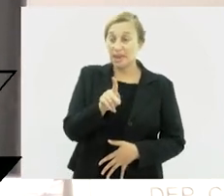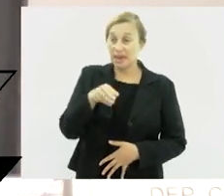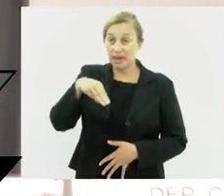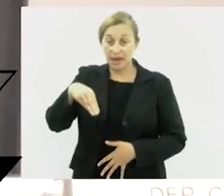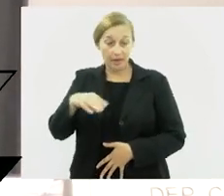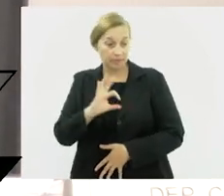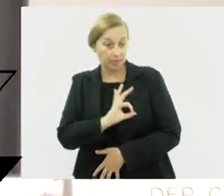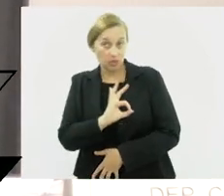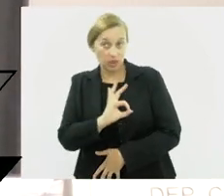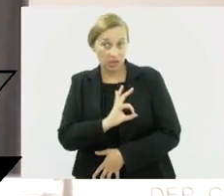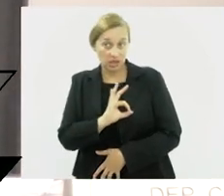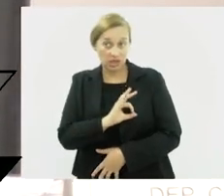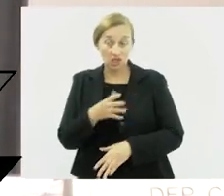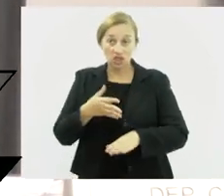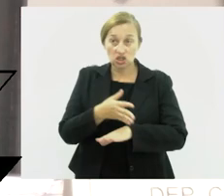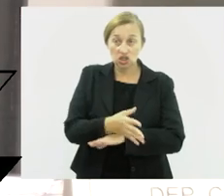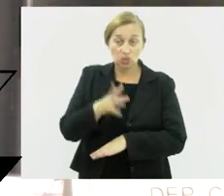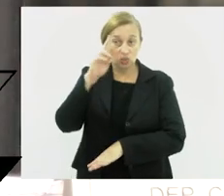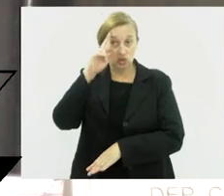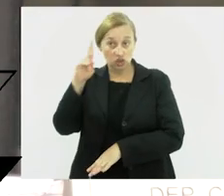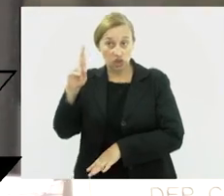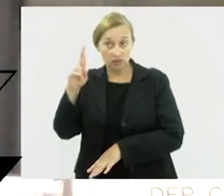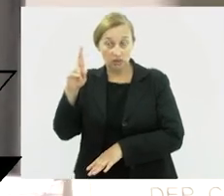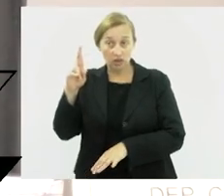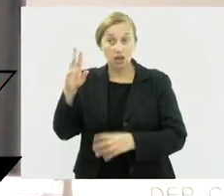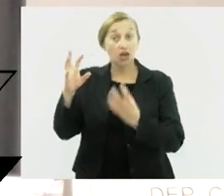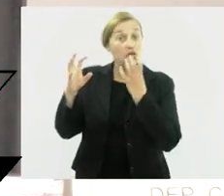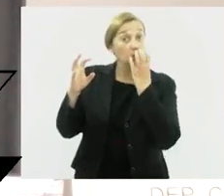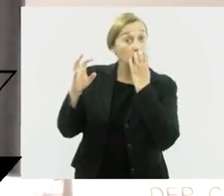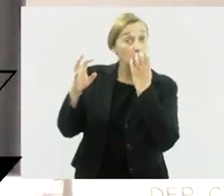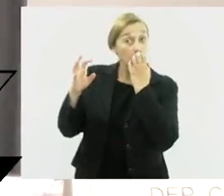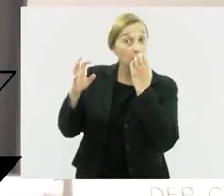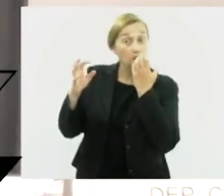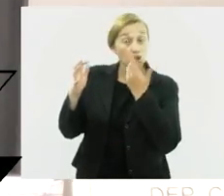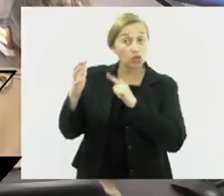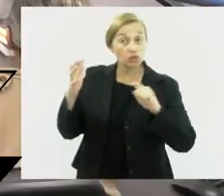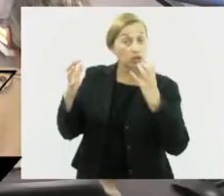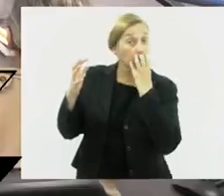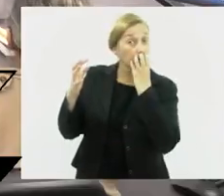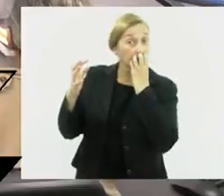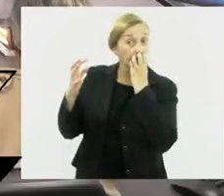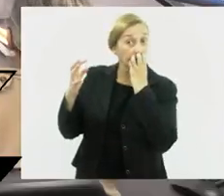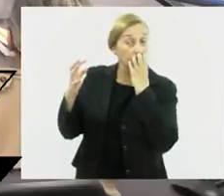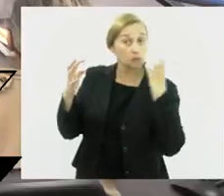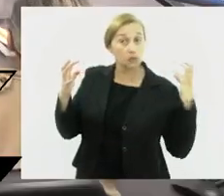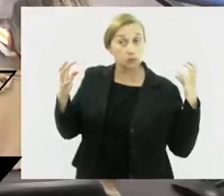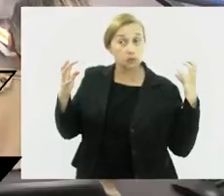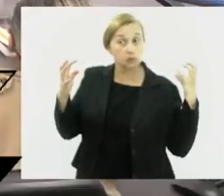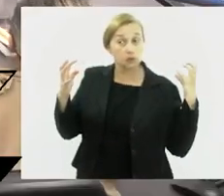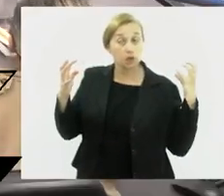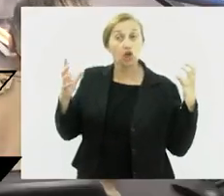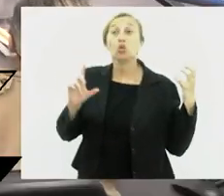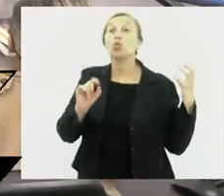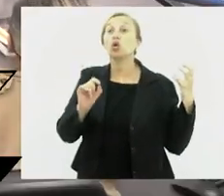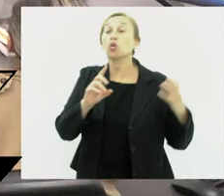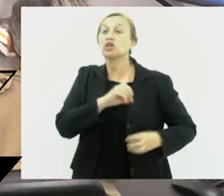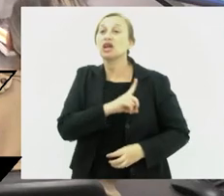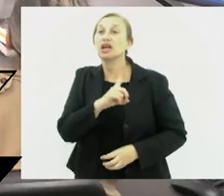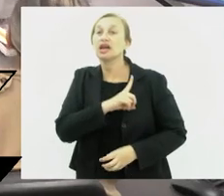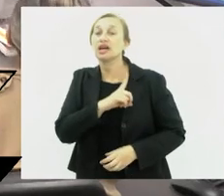e um cão sem focinheira? O que, que normalmente um delegado faz em vista disso em áreas